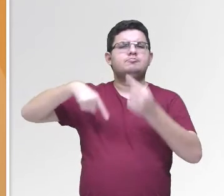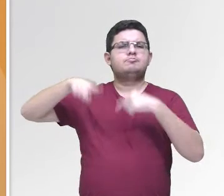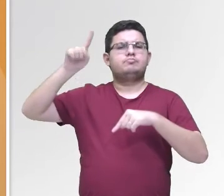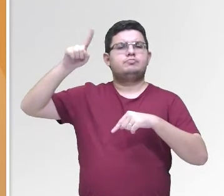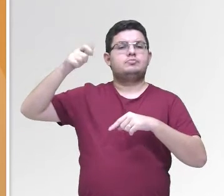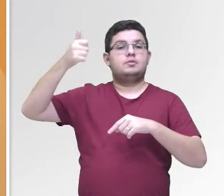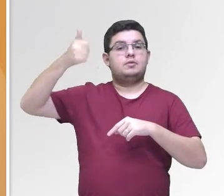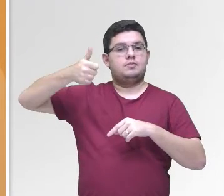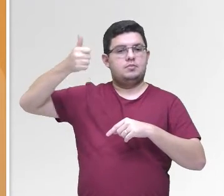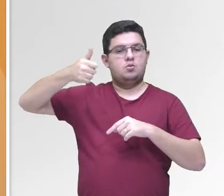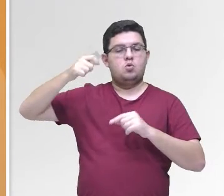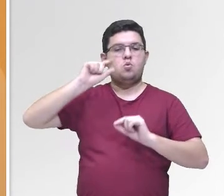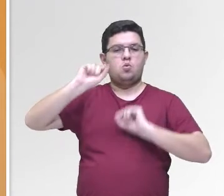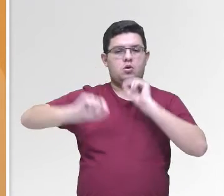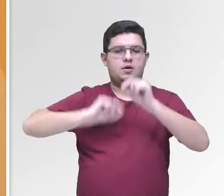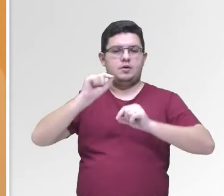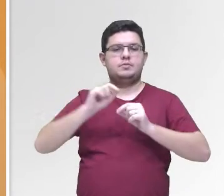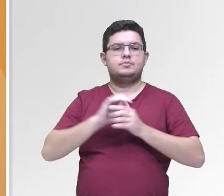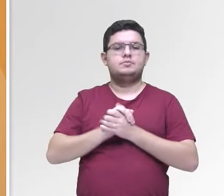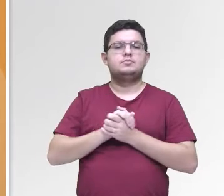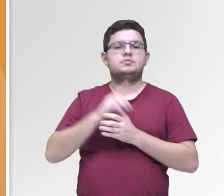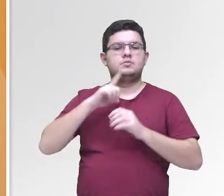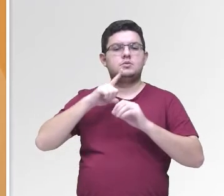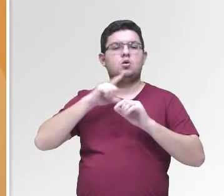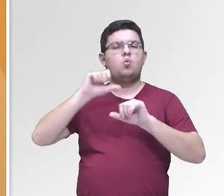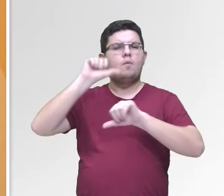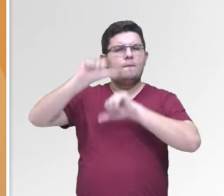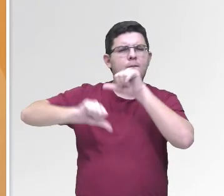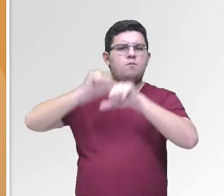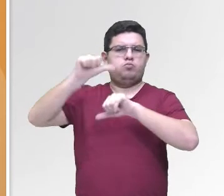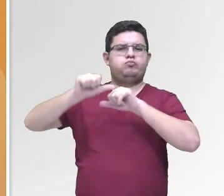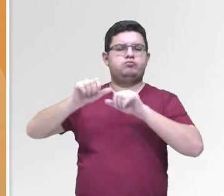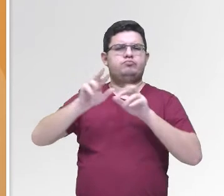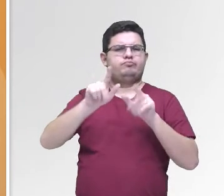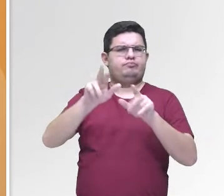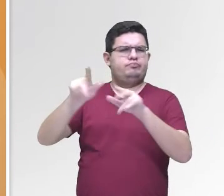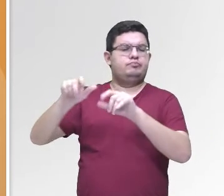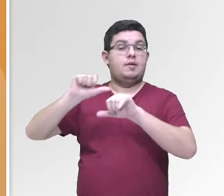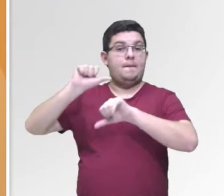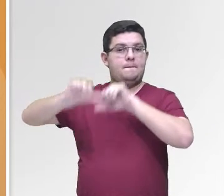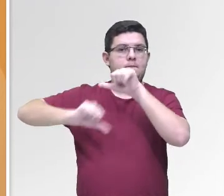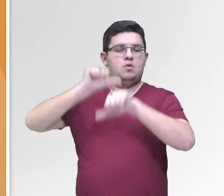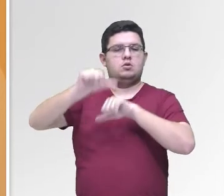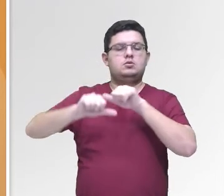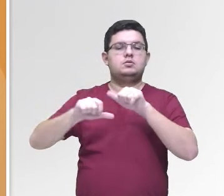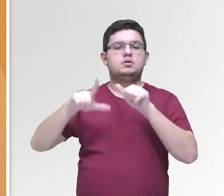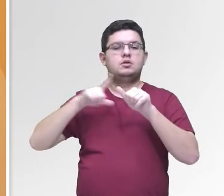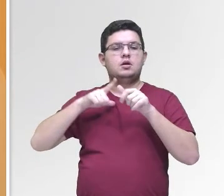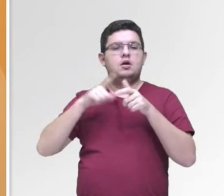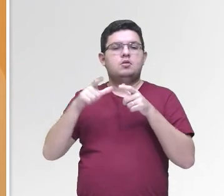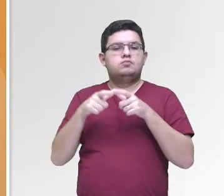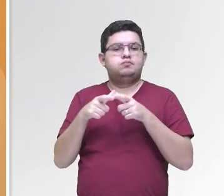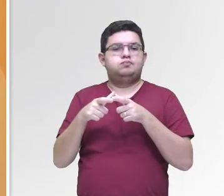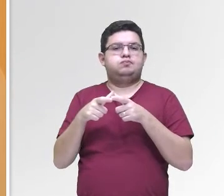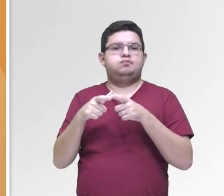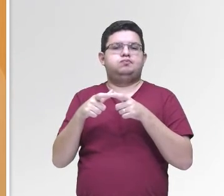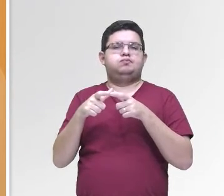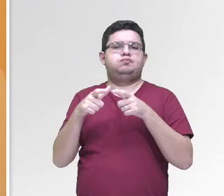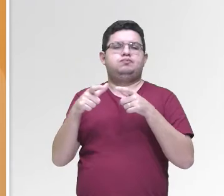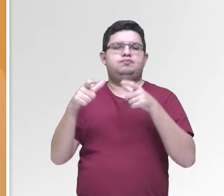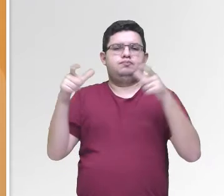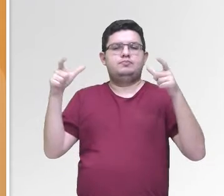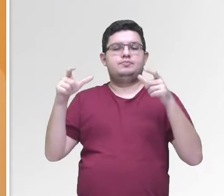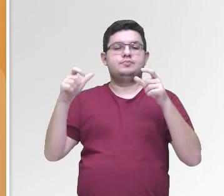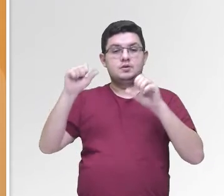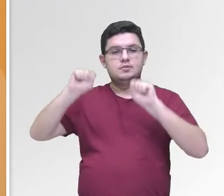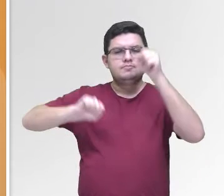Porque houve uma mudança muito grande, né? Houve aí a expansão na Inglaterra de várias